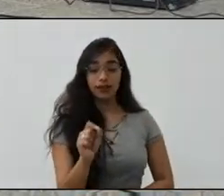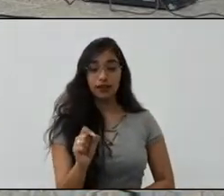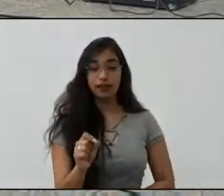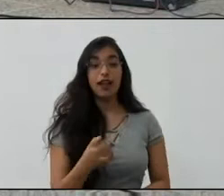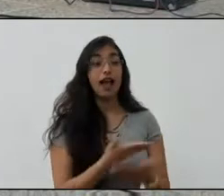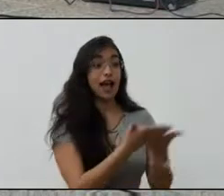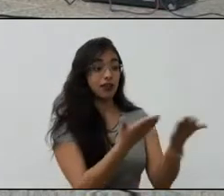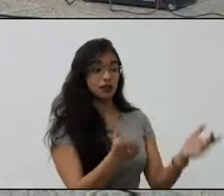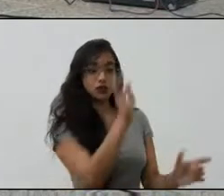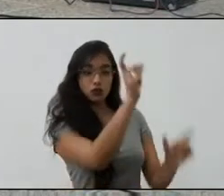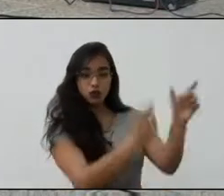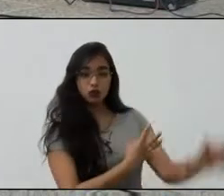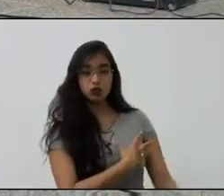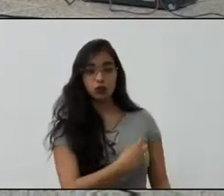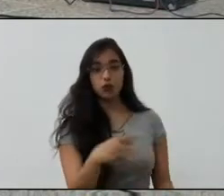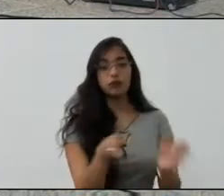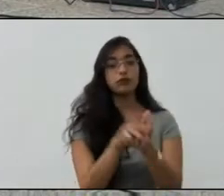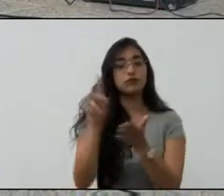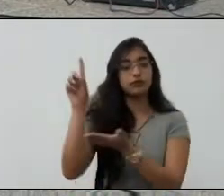aos seus filhos: